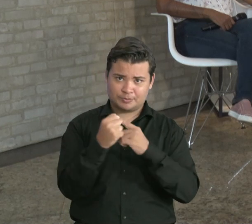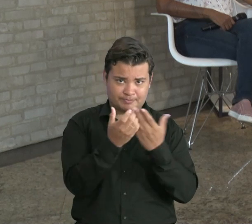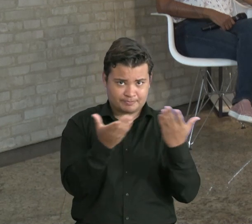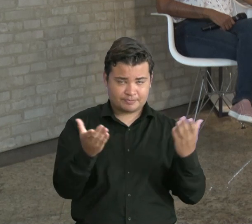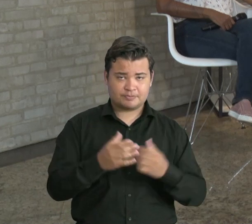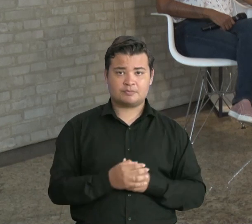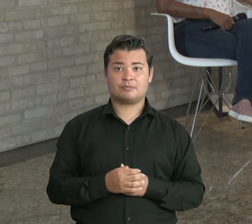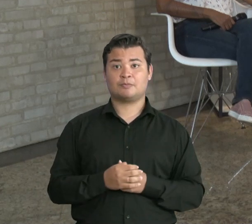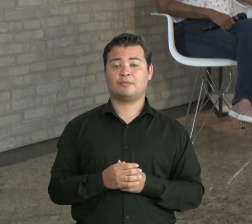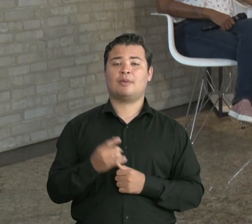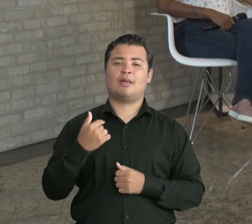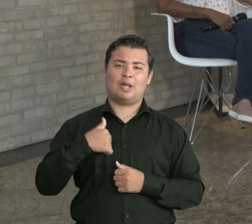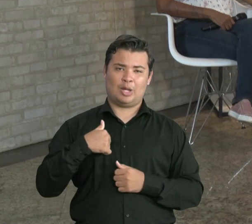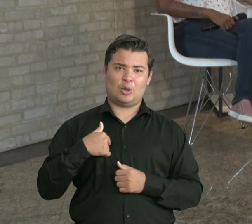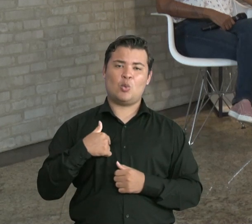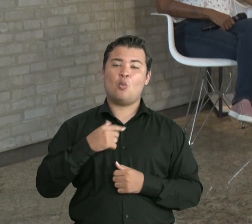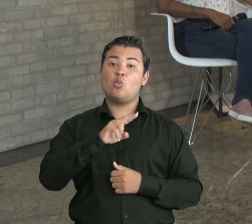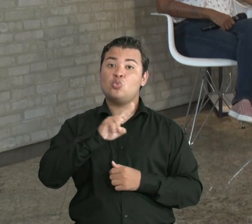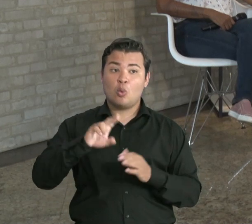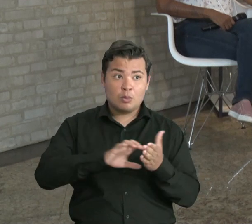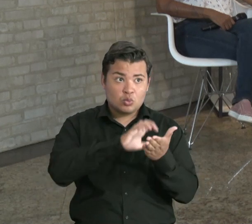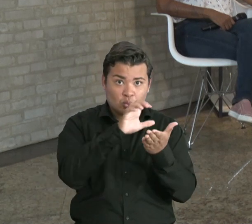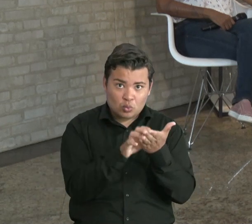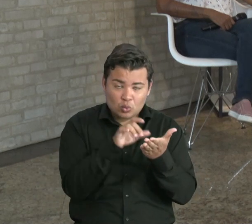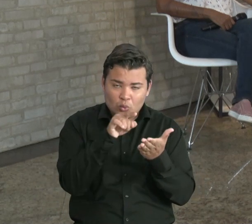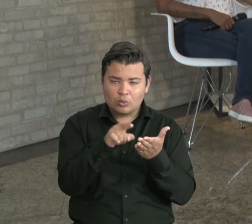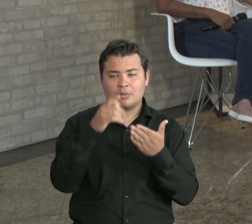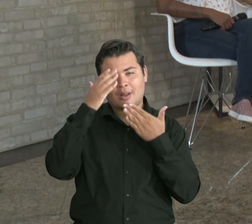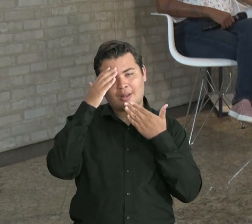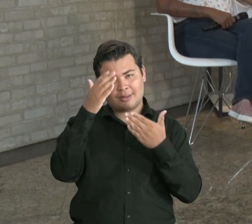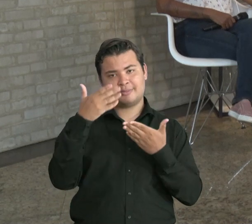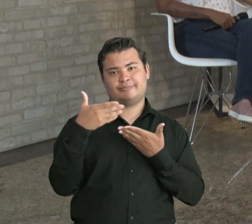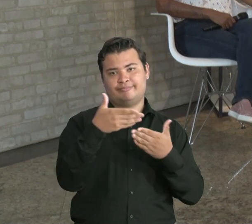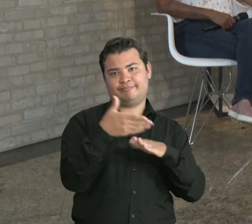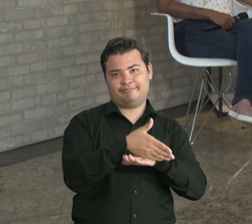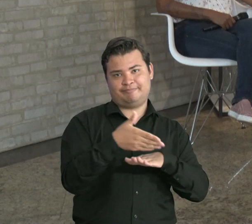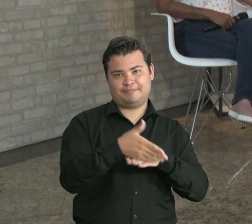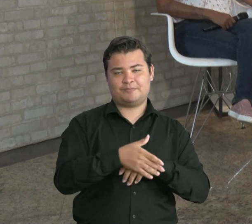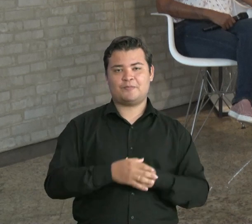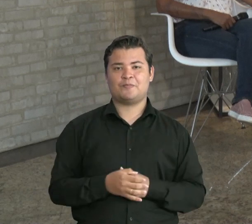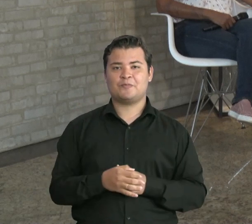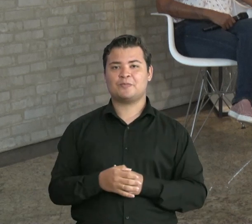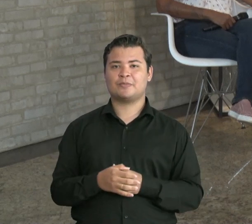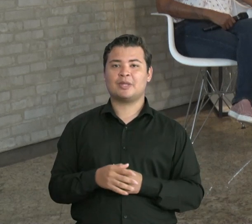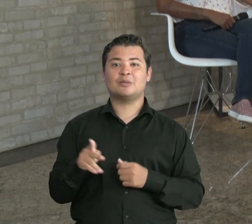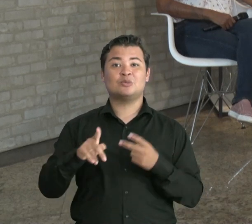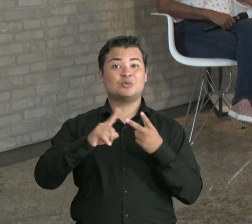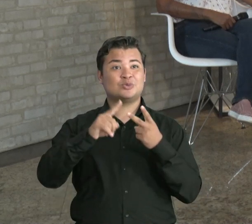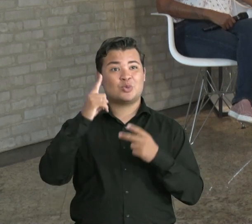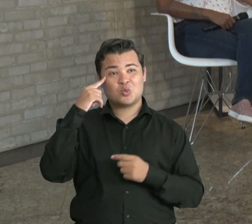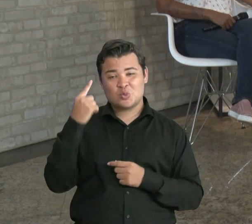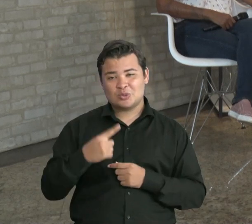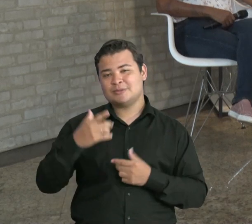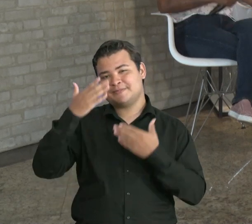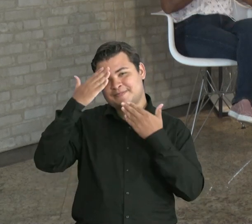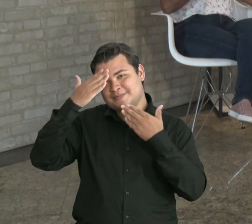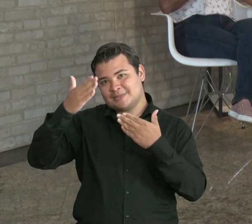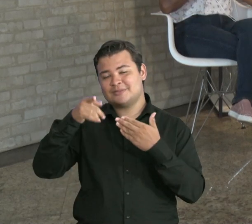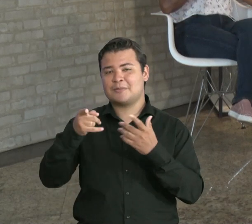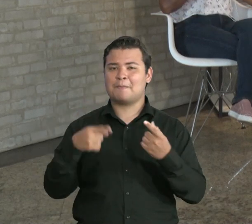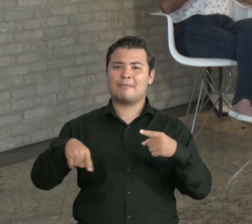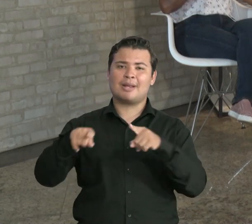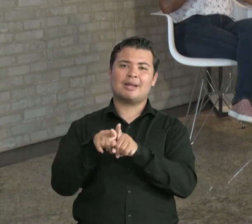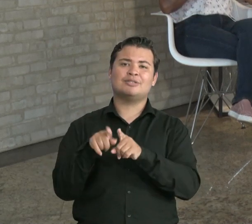NIP, é que agradeço a participação e o convite, Camila. Professora Luciana, mais uma vez, obrigada. Nossa parceira de